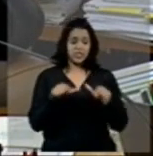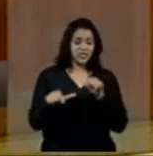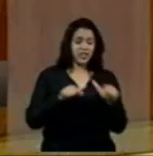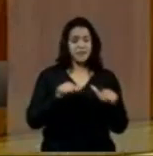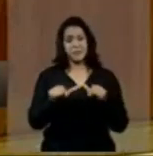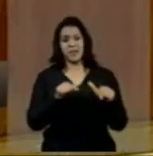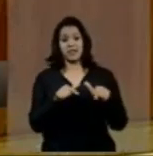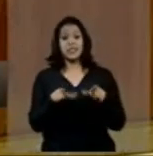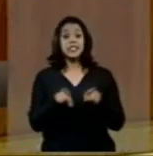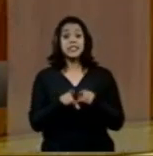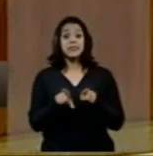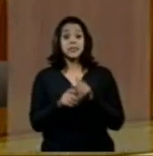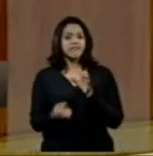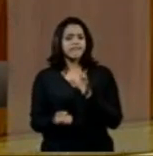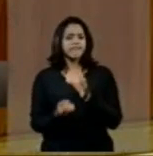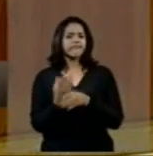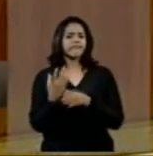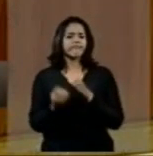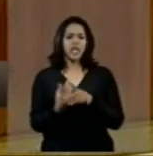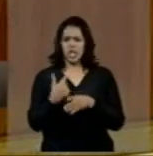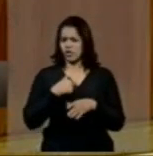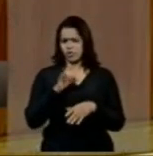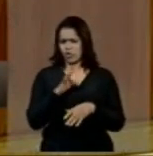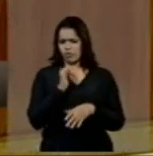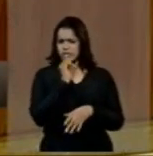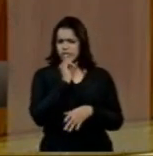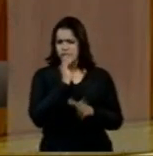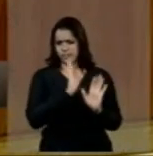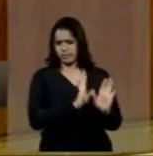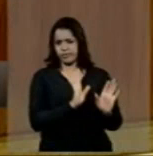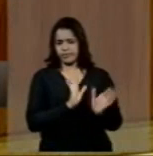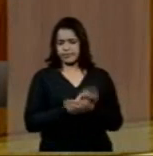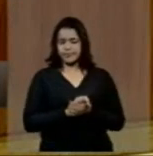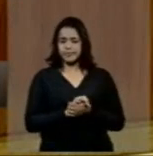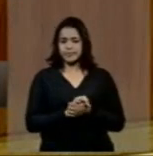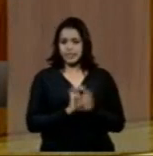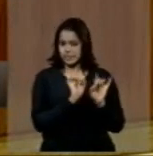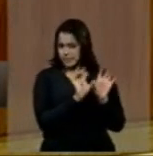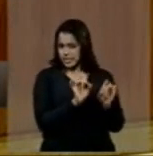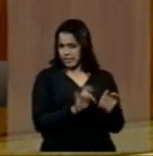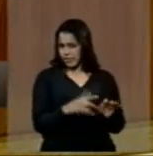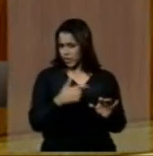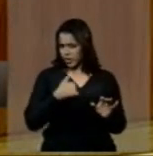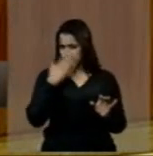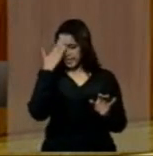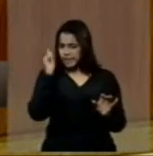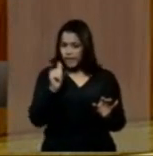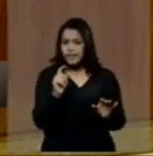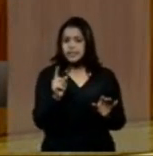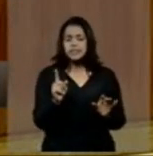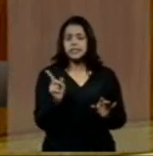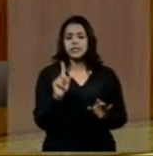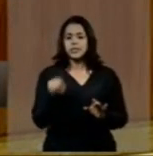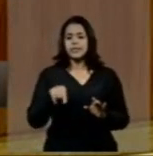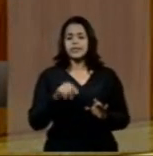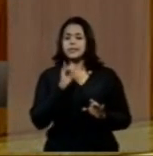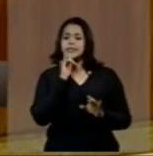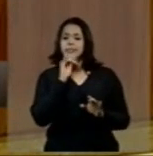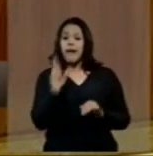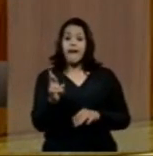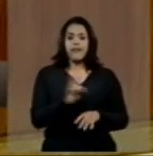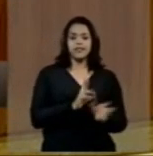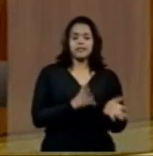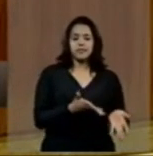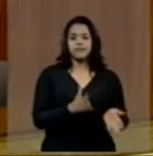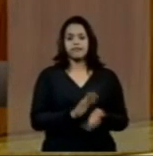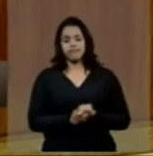laboral e a geração de uma certa incerteza. Eu estou dando um exemplo específico, eu sei que isso não é a